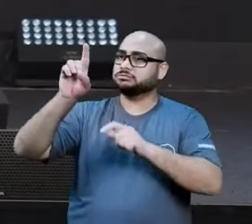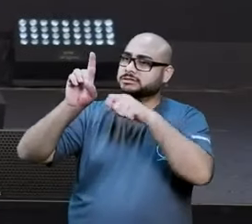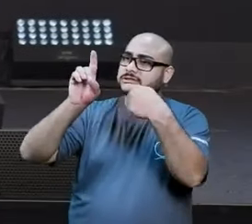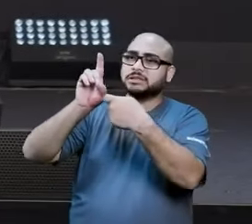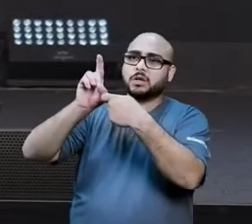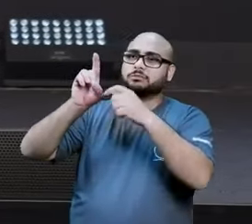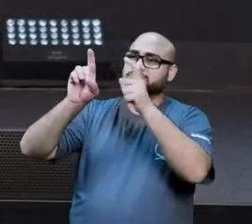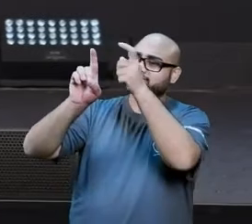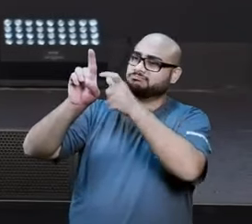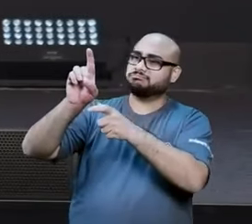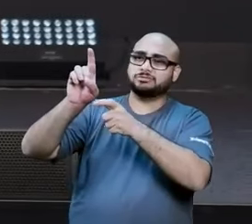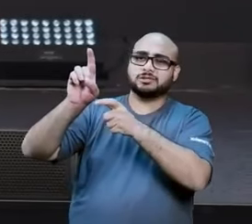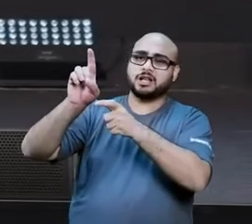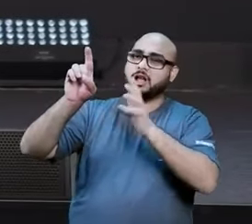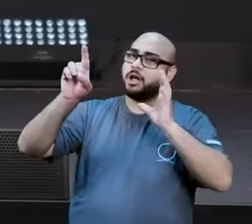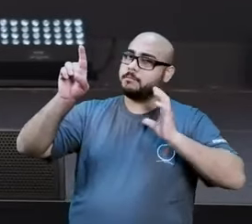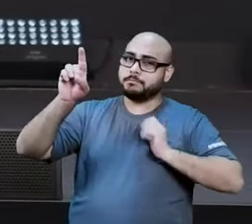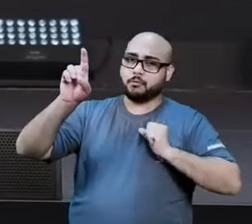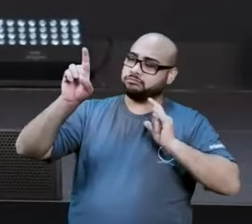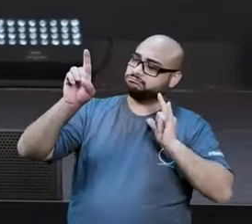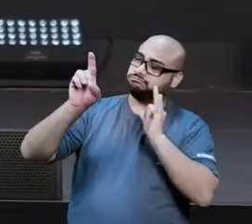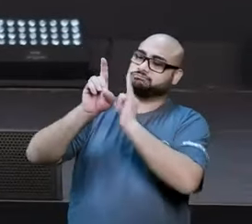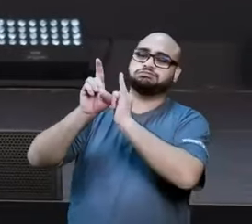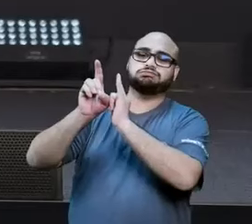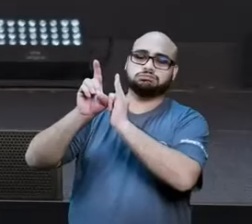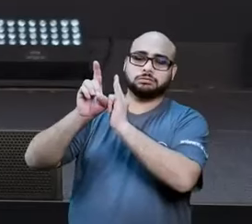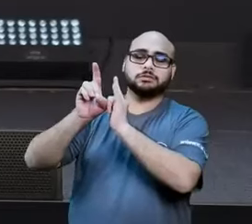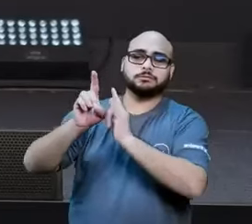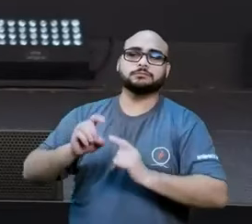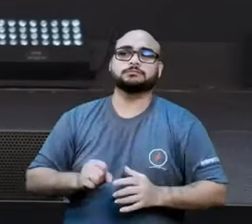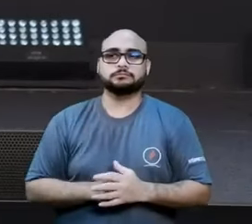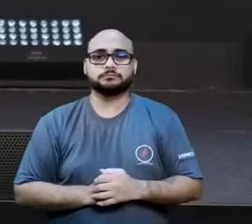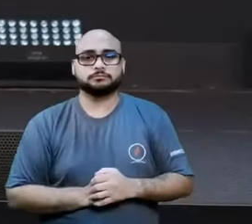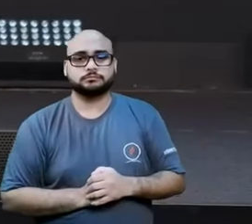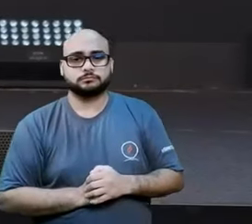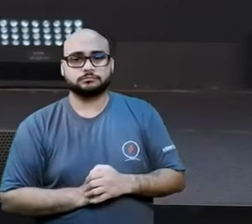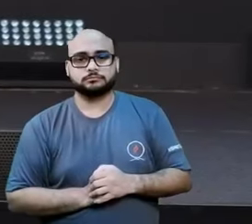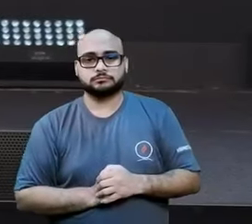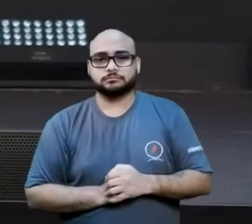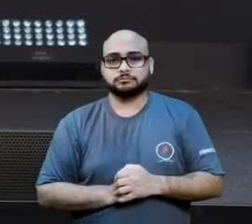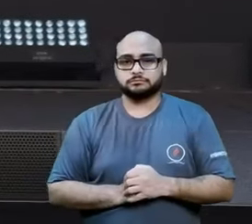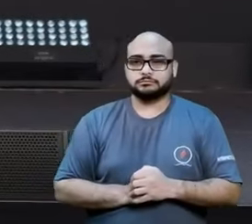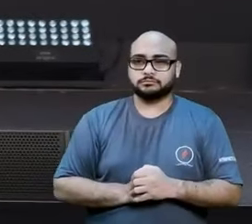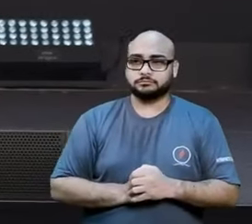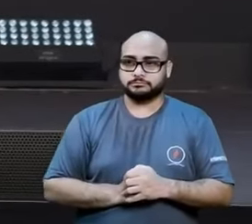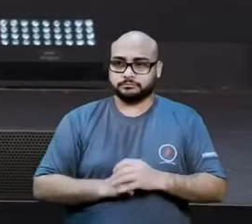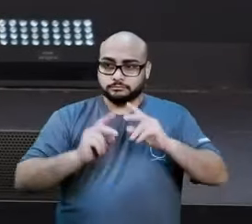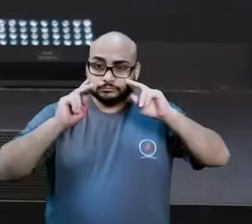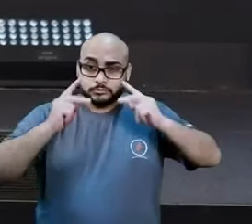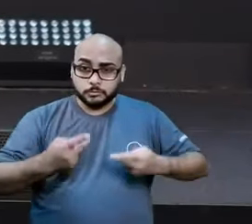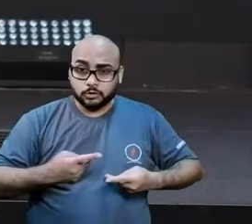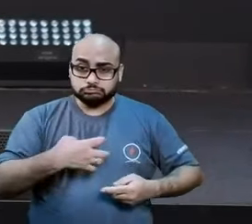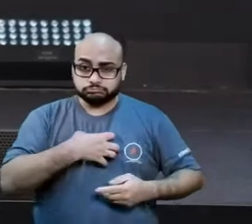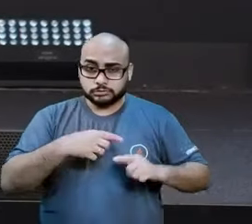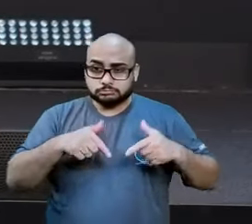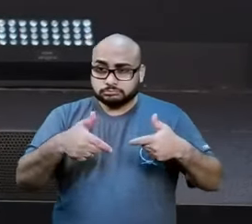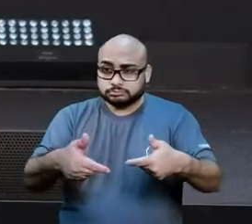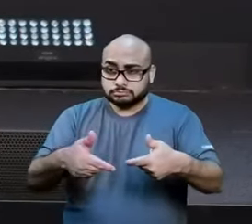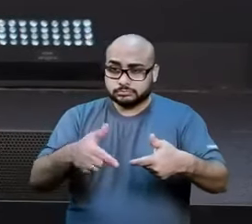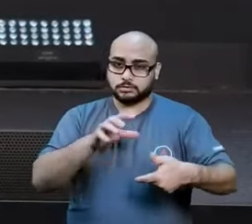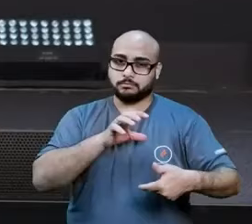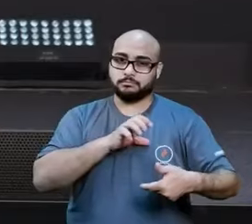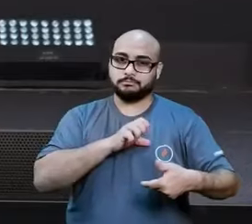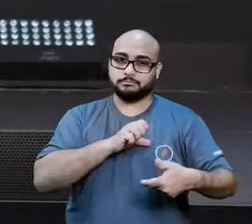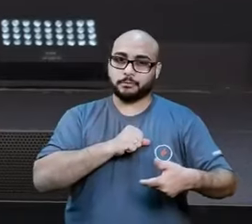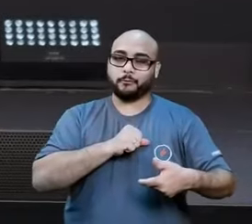essência do caráter de Deus é Amor o homem não é amor o homem ama mas Deus é